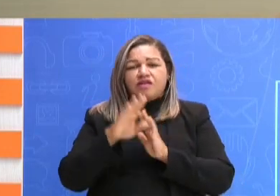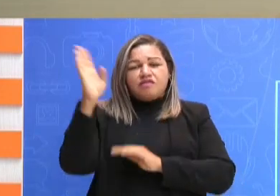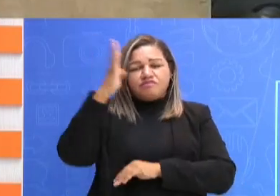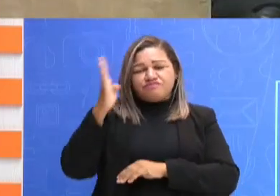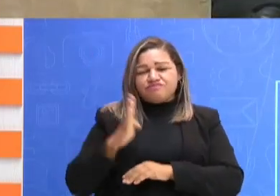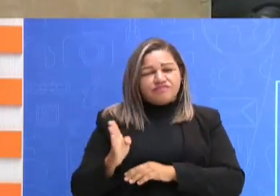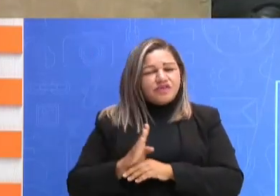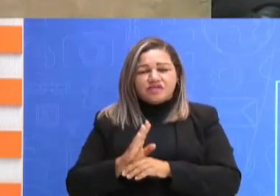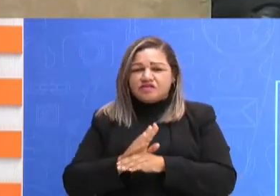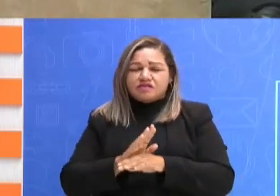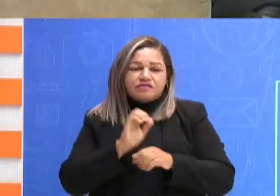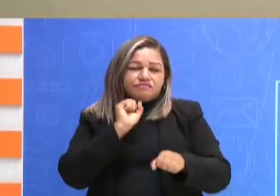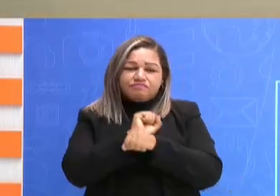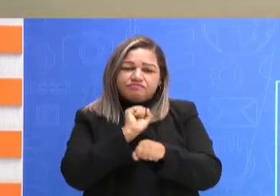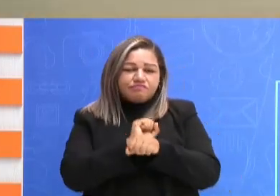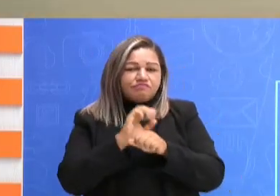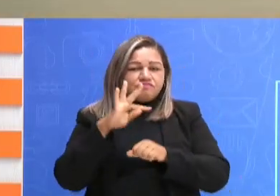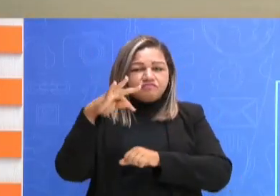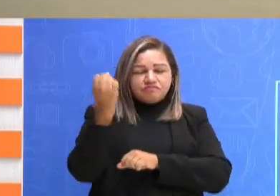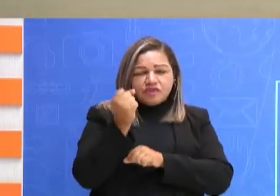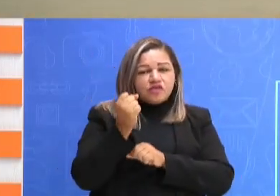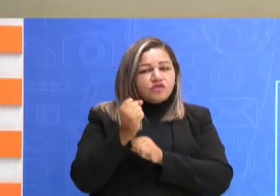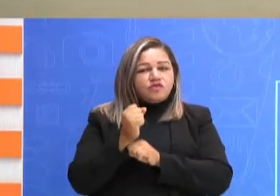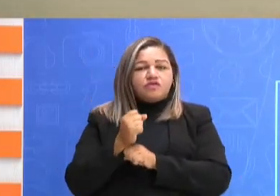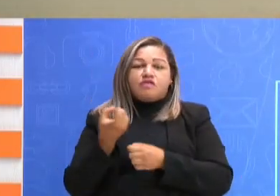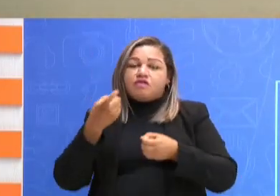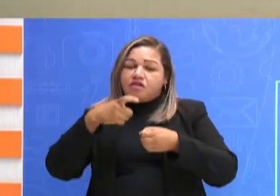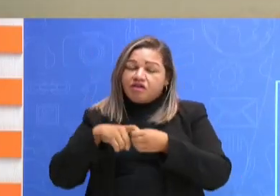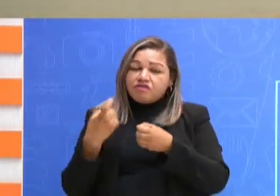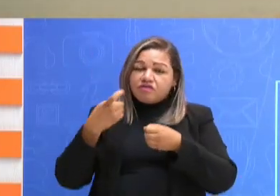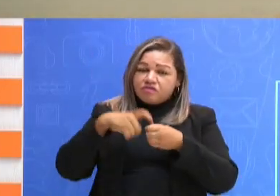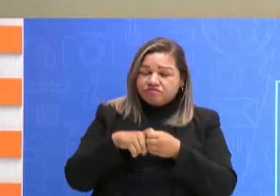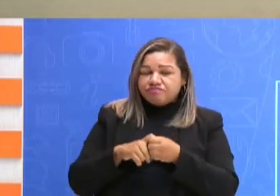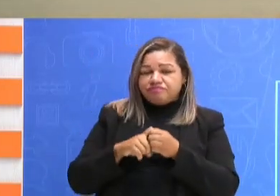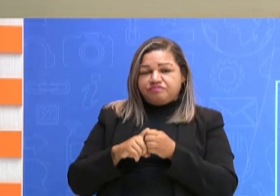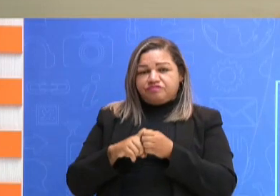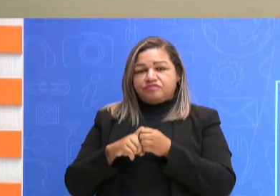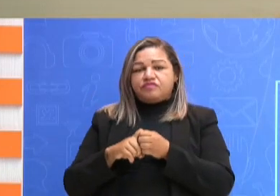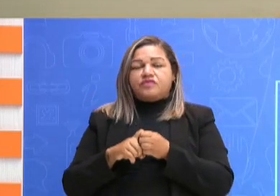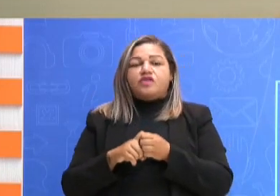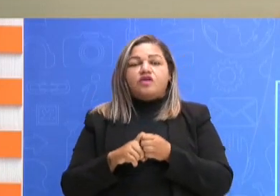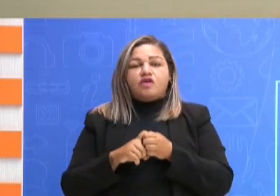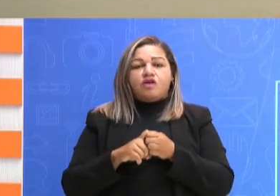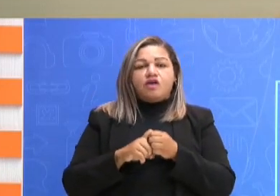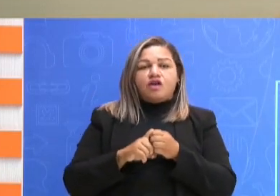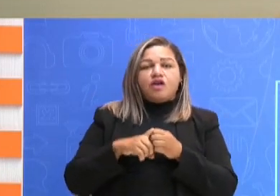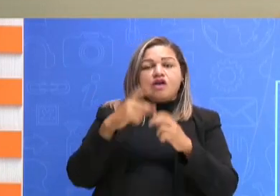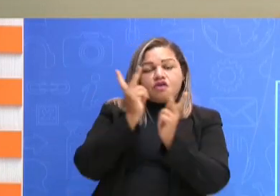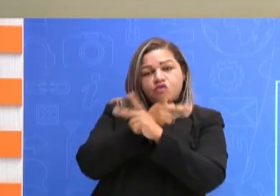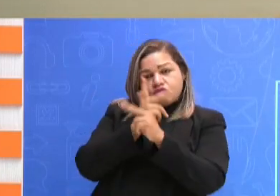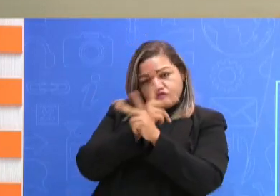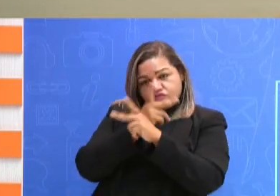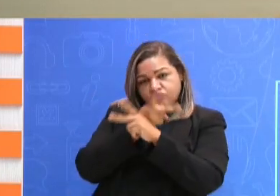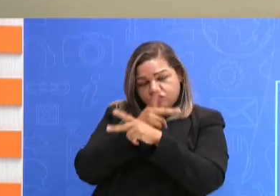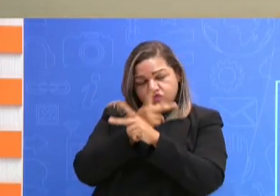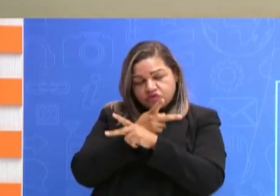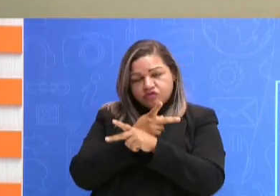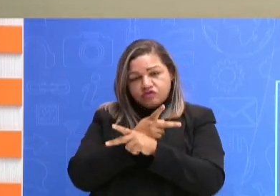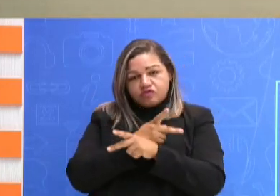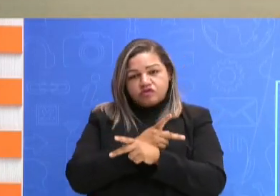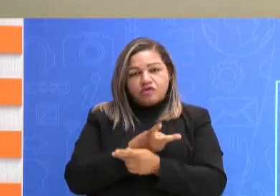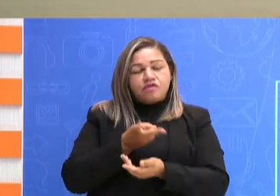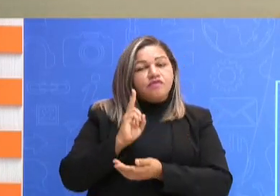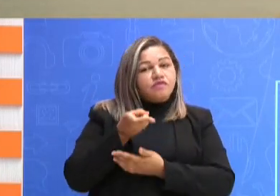parou, através de todas as obras. Então, está voltando aos poucos. O shopping dos camelôs, o shopping da gente, as